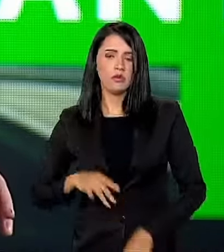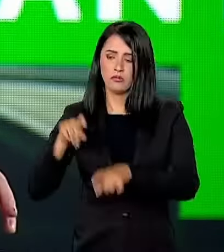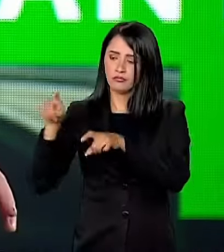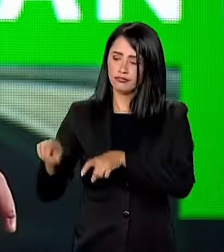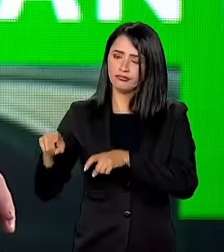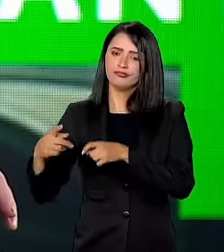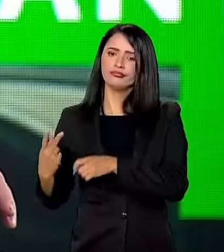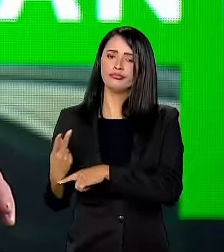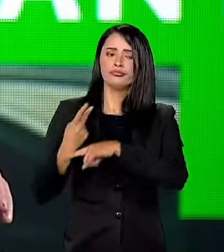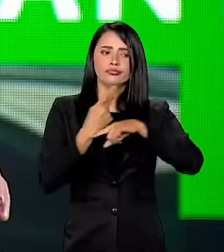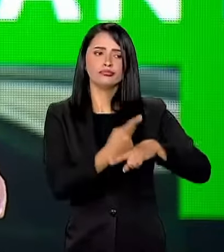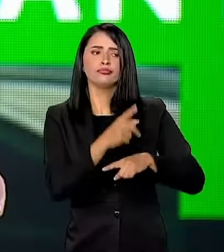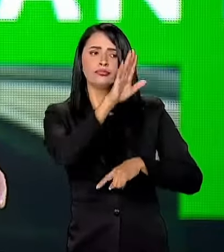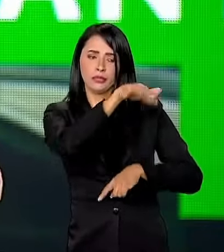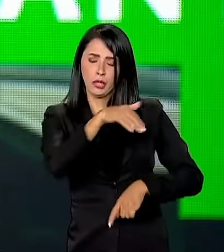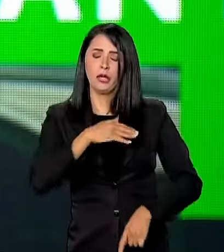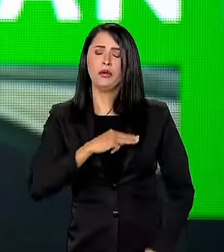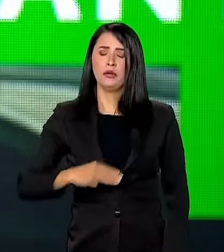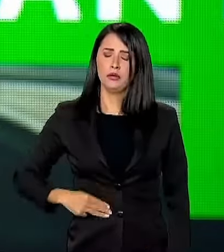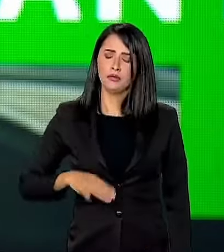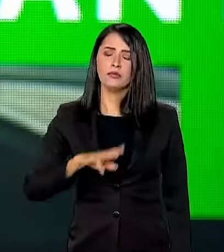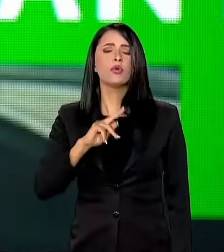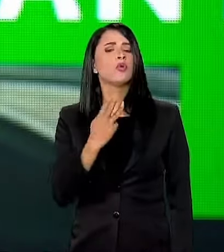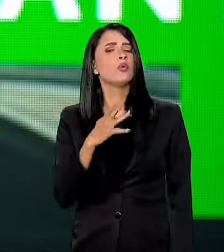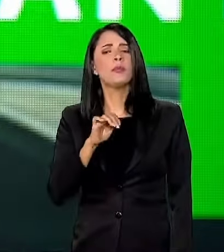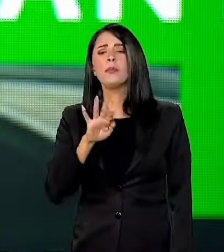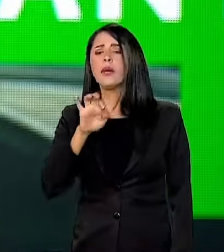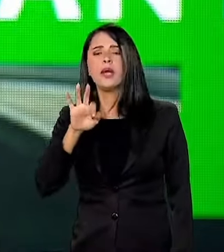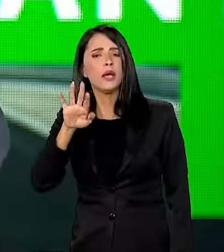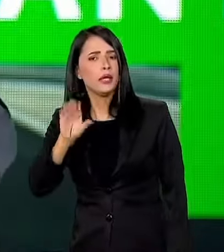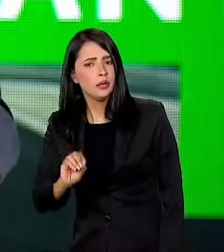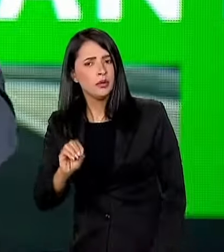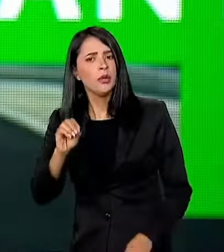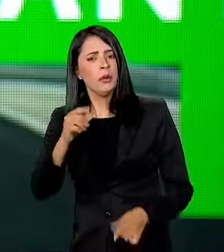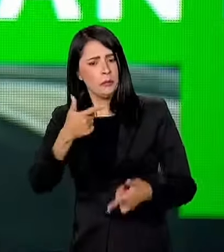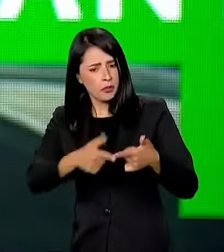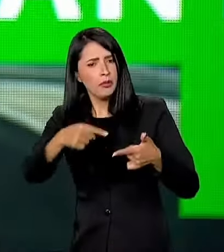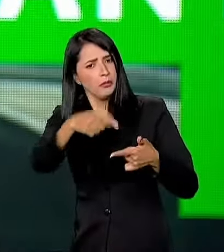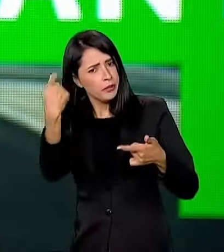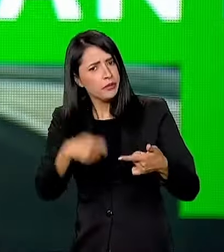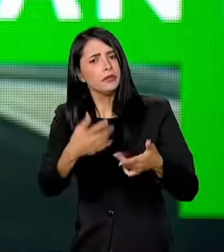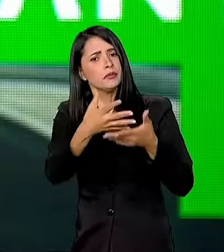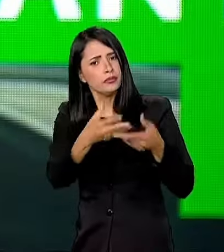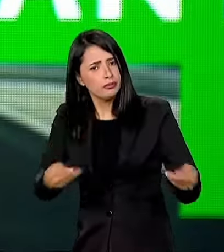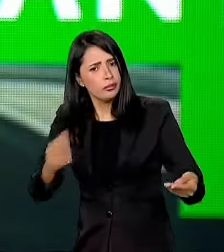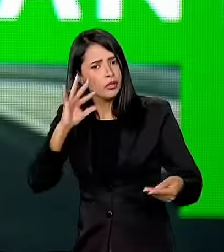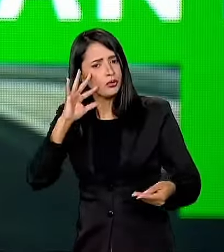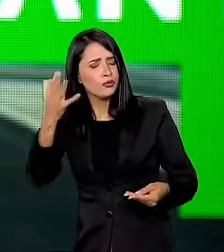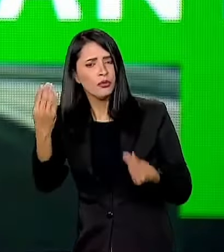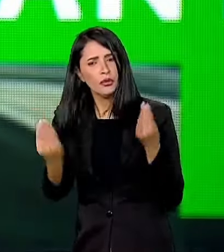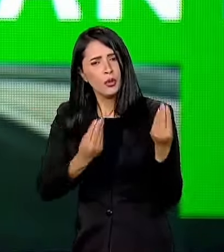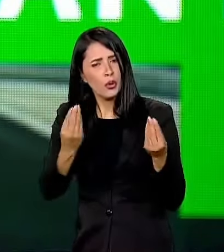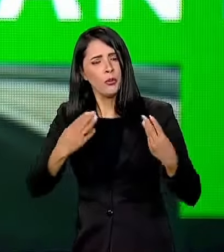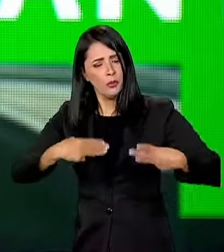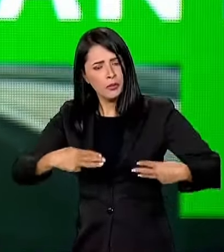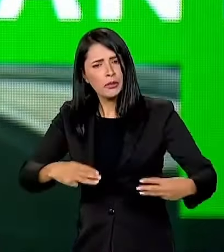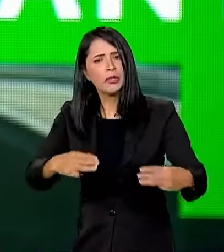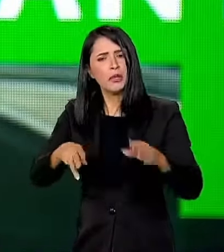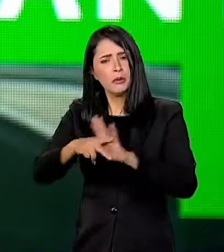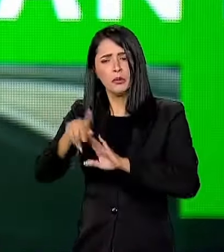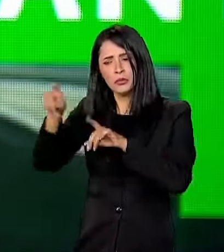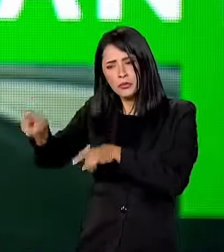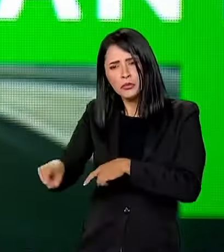para o Roberto Rodrigues e disse, Roberto, nós precisamos resolver esse problema. Não é possível que o Ministério da Agricultura não